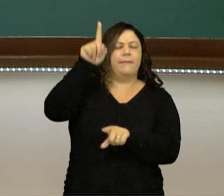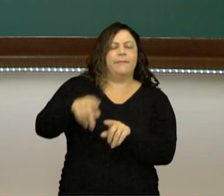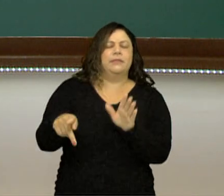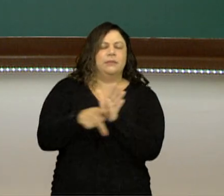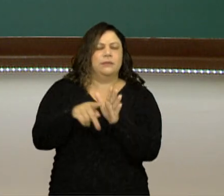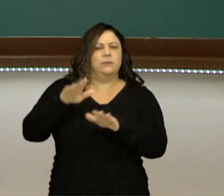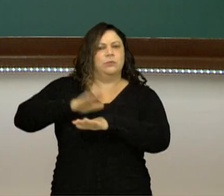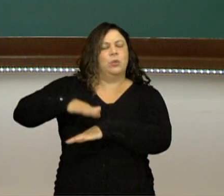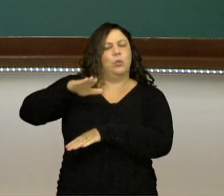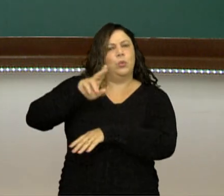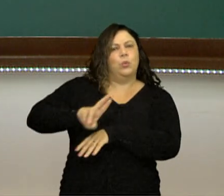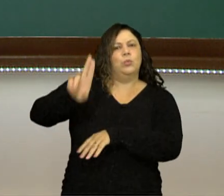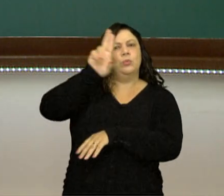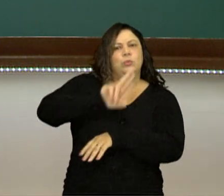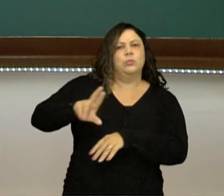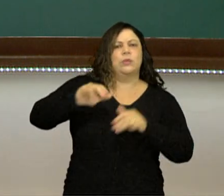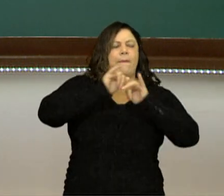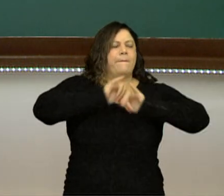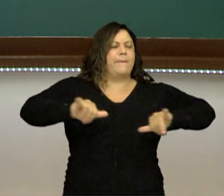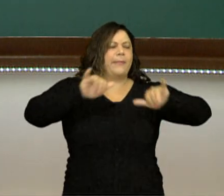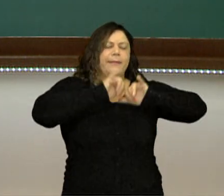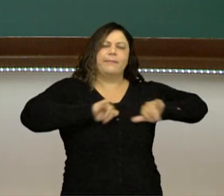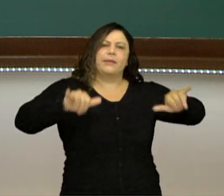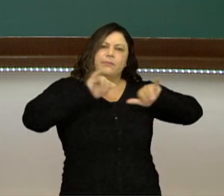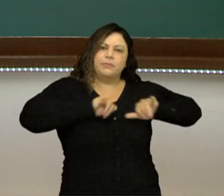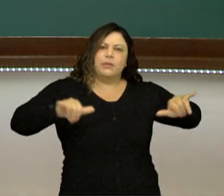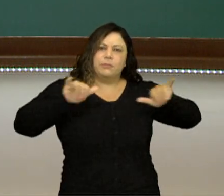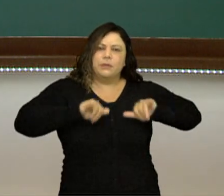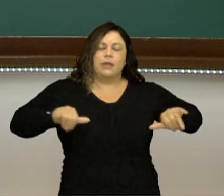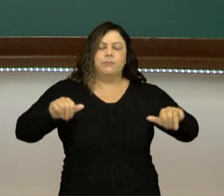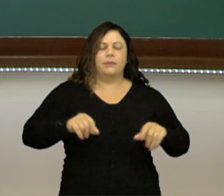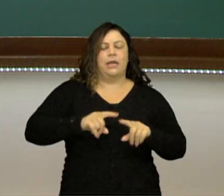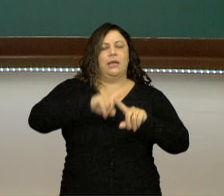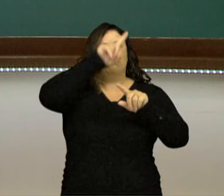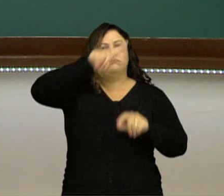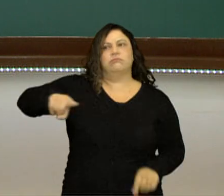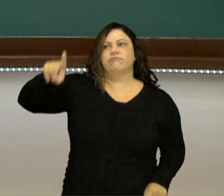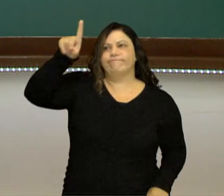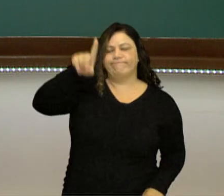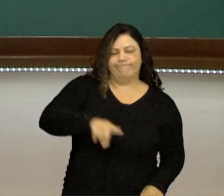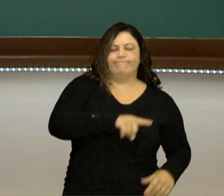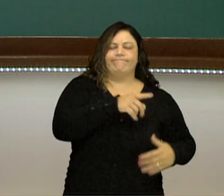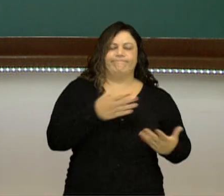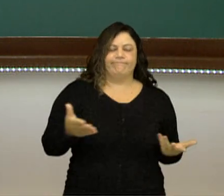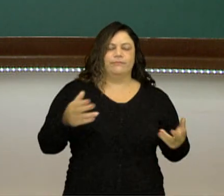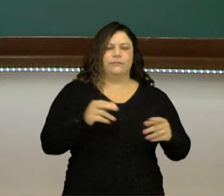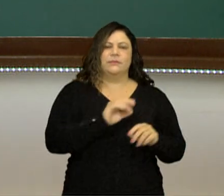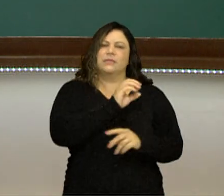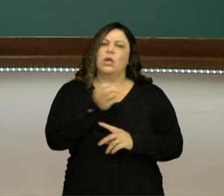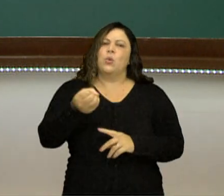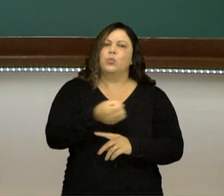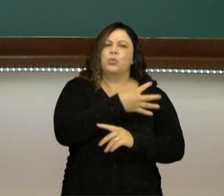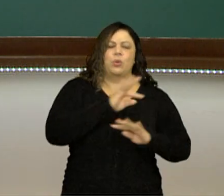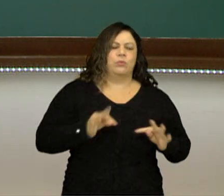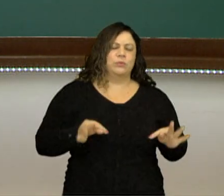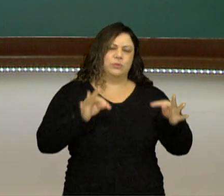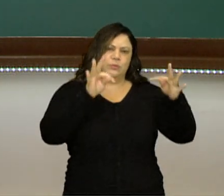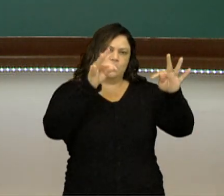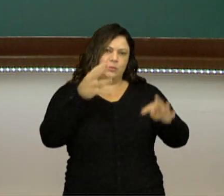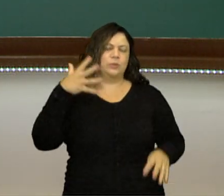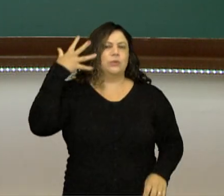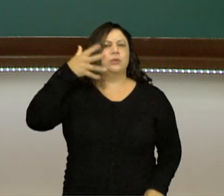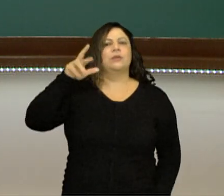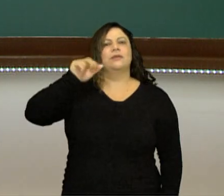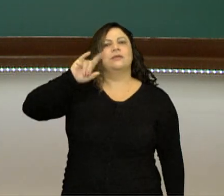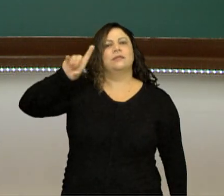utilizar intensamente da propaganda em massa e da censura, utilizando essas novas tecnologias que estavam se popularizando na época, como o rádio,